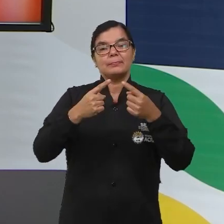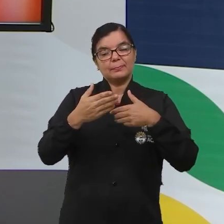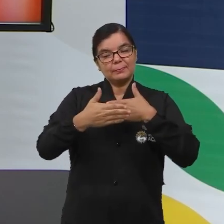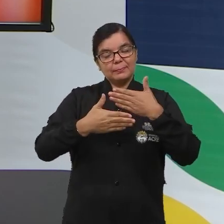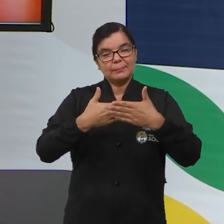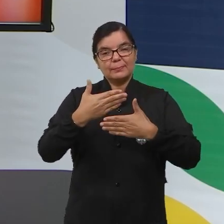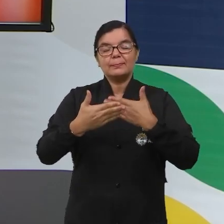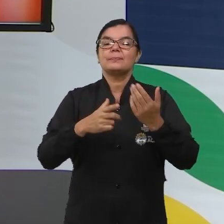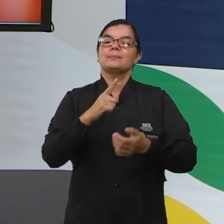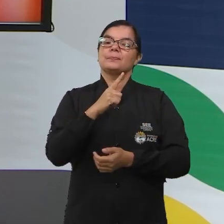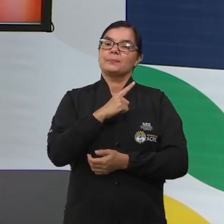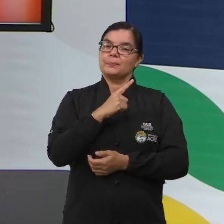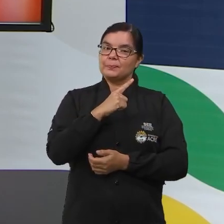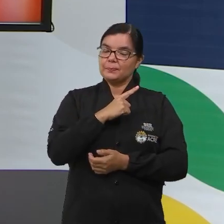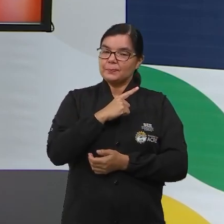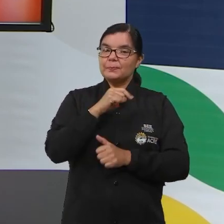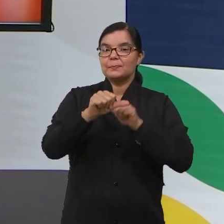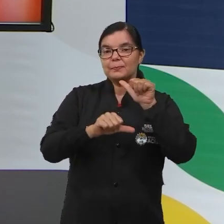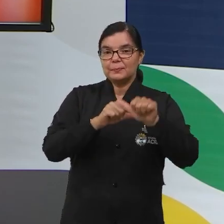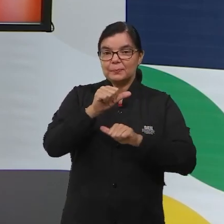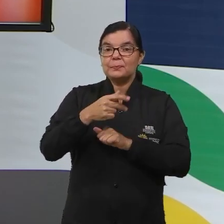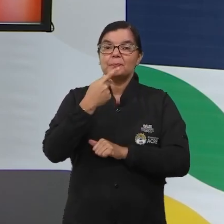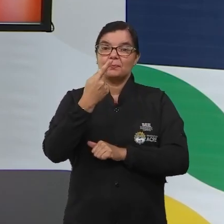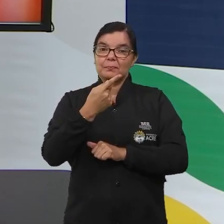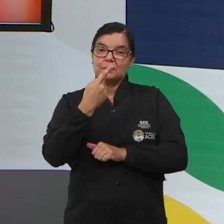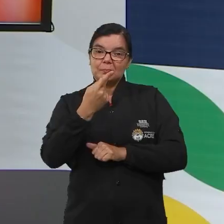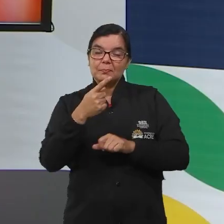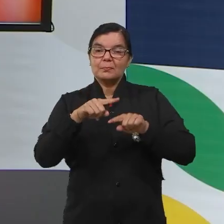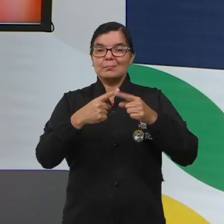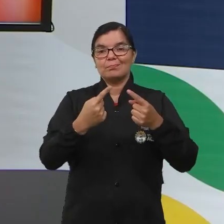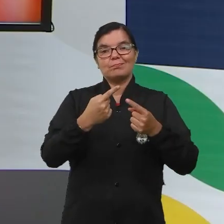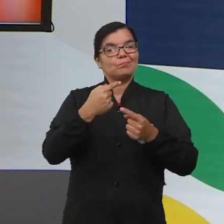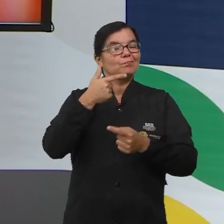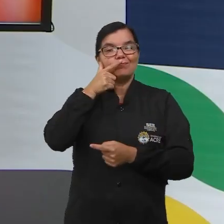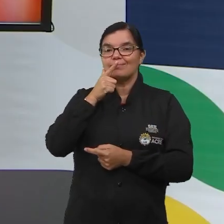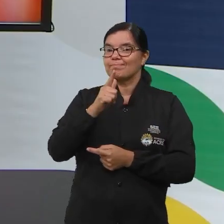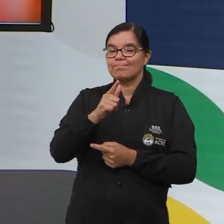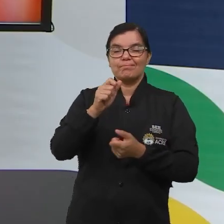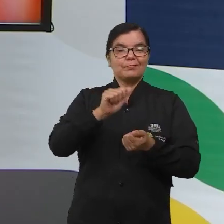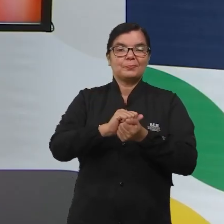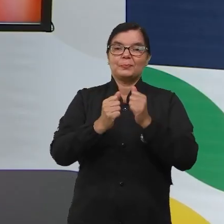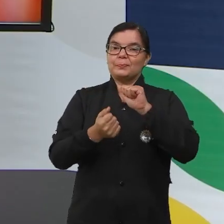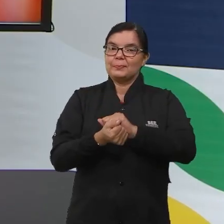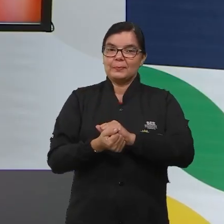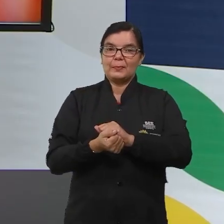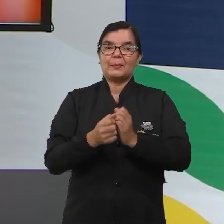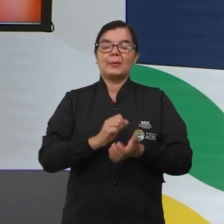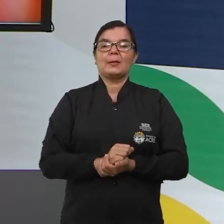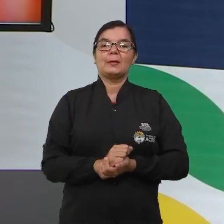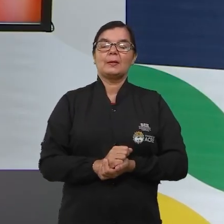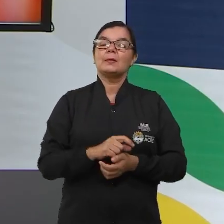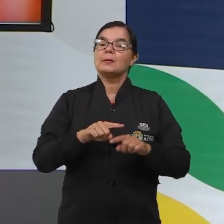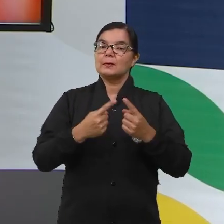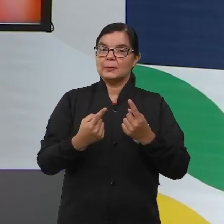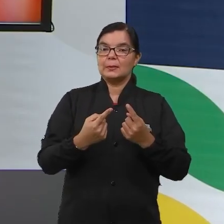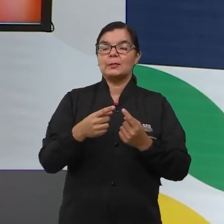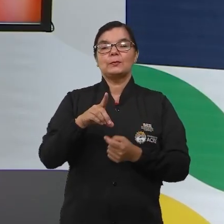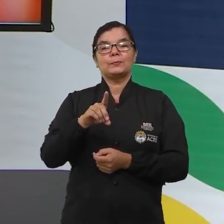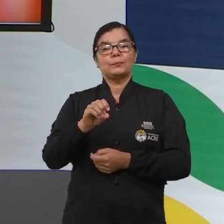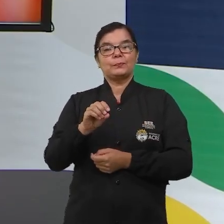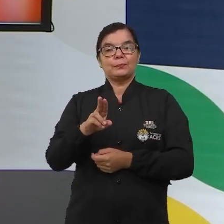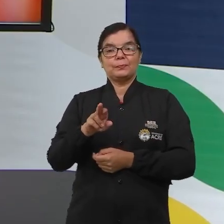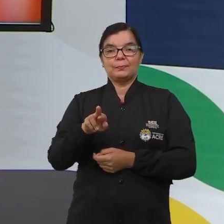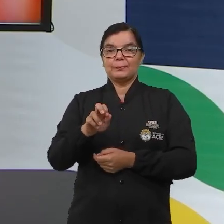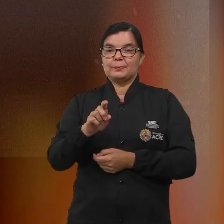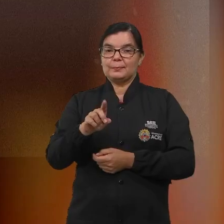daí tiveram que falar e muitos até ficaram pelo caminho, não conseguiram se adaptar. Então essa era dourada de